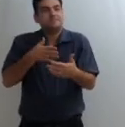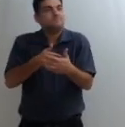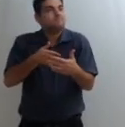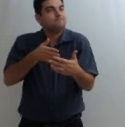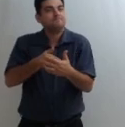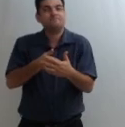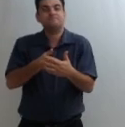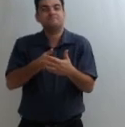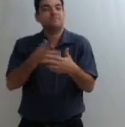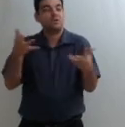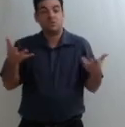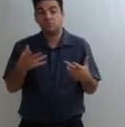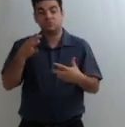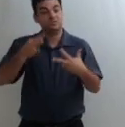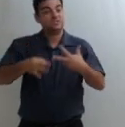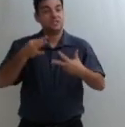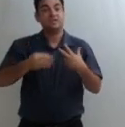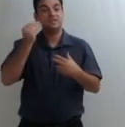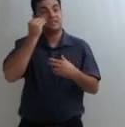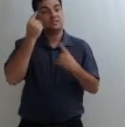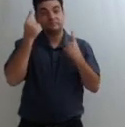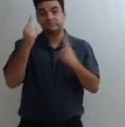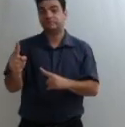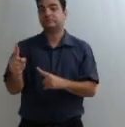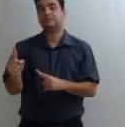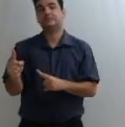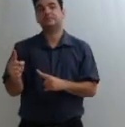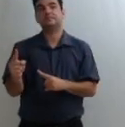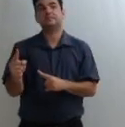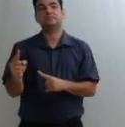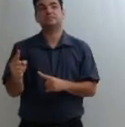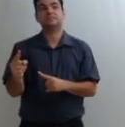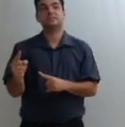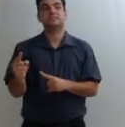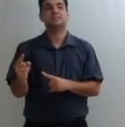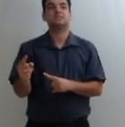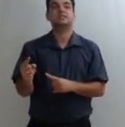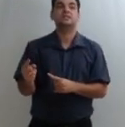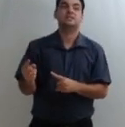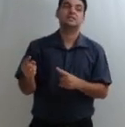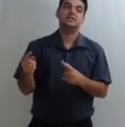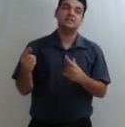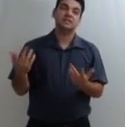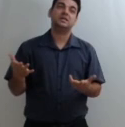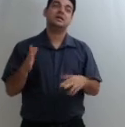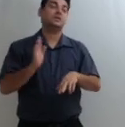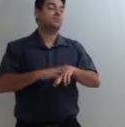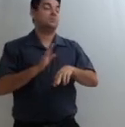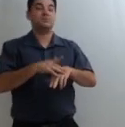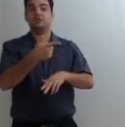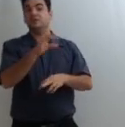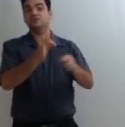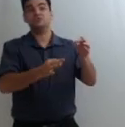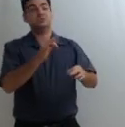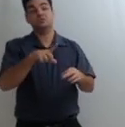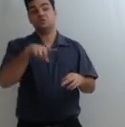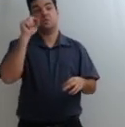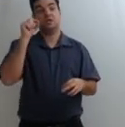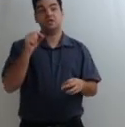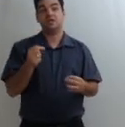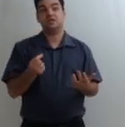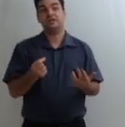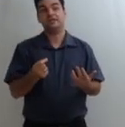que aparentemente estava muito discricionário aos juízes da execução, que se referia à questão